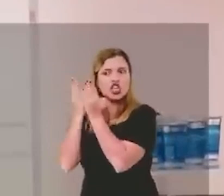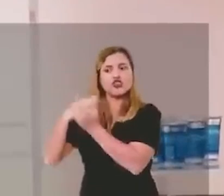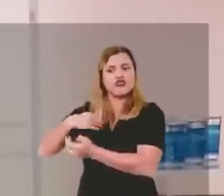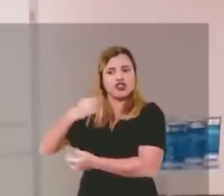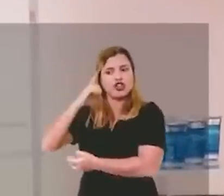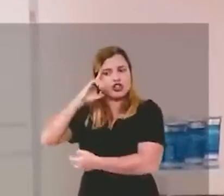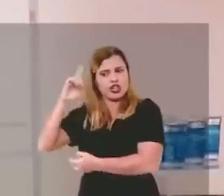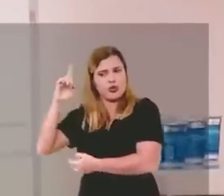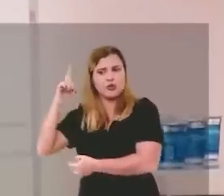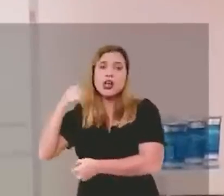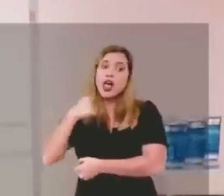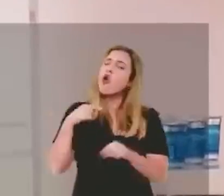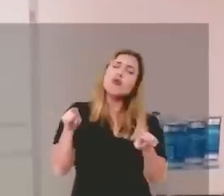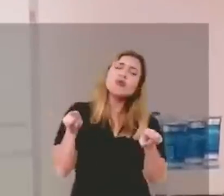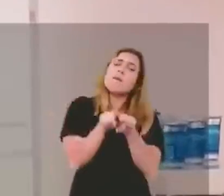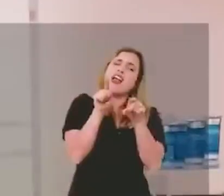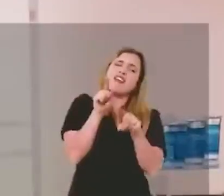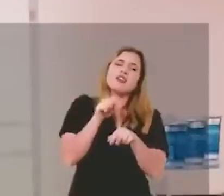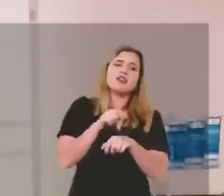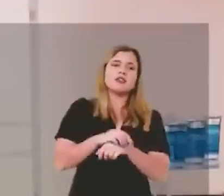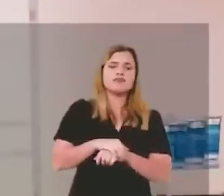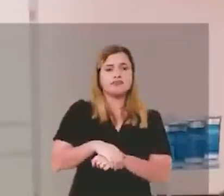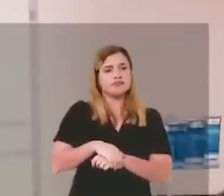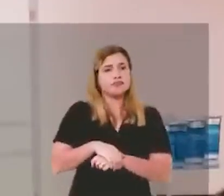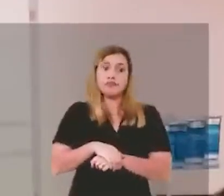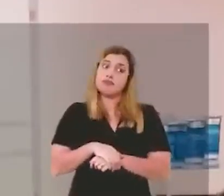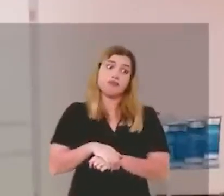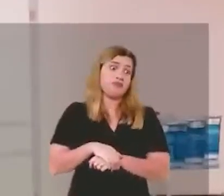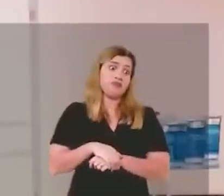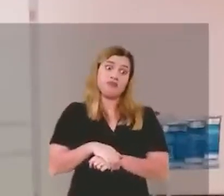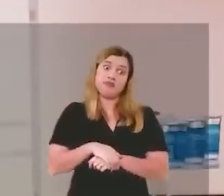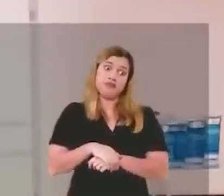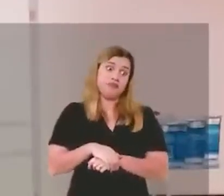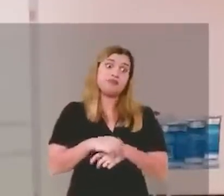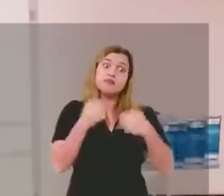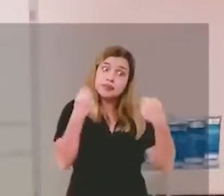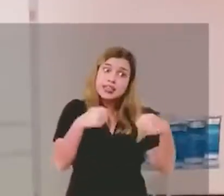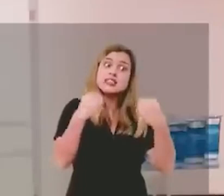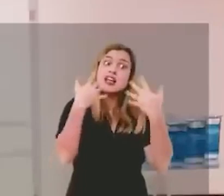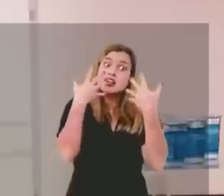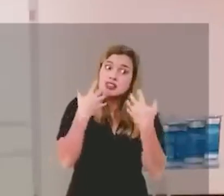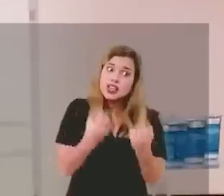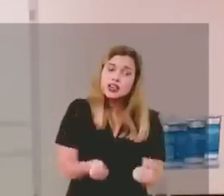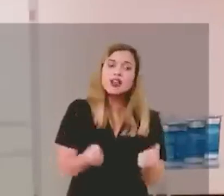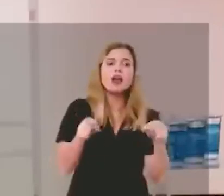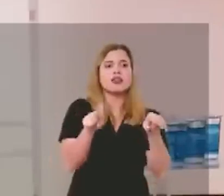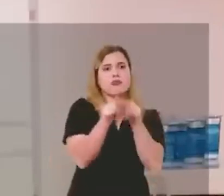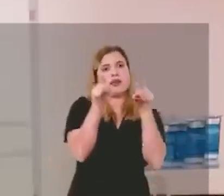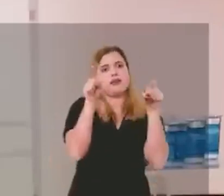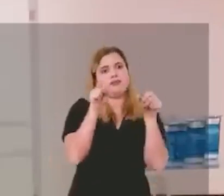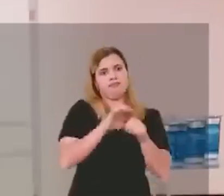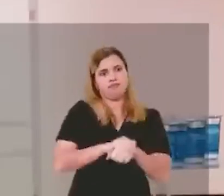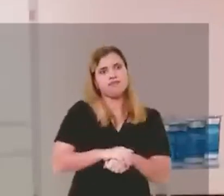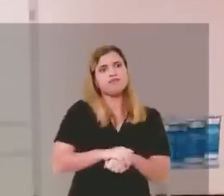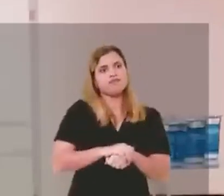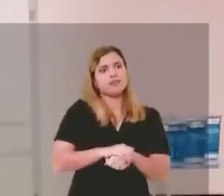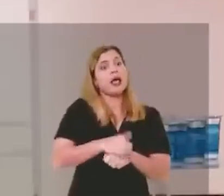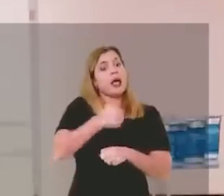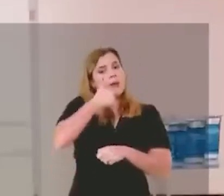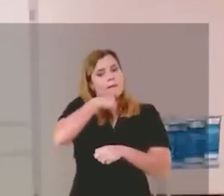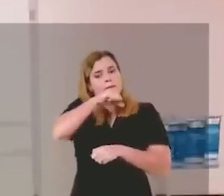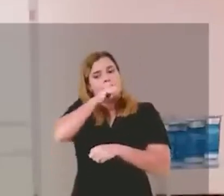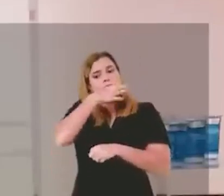crente, crentinho é. É preciso nascer de novo. nascer de cima, nascer do alto, nascer de